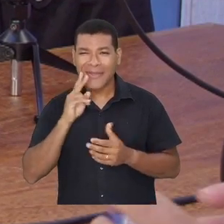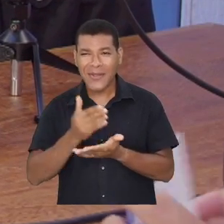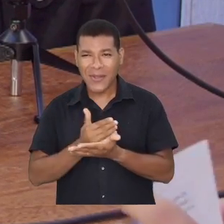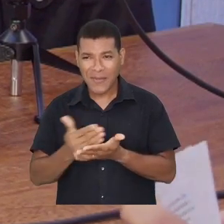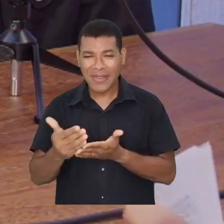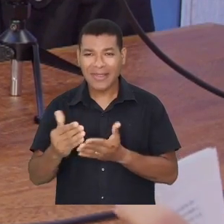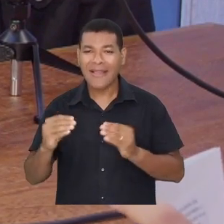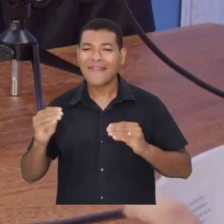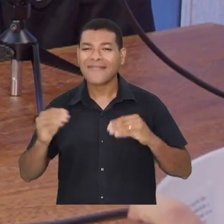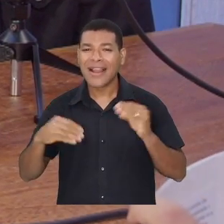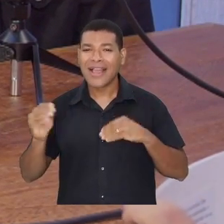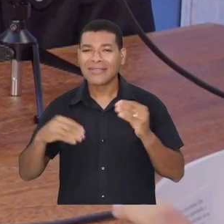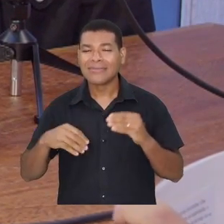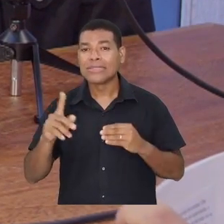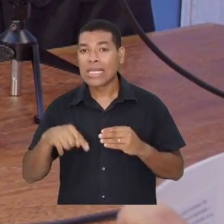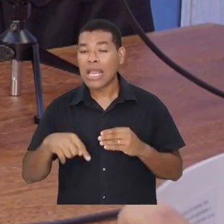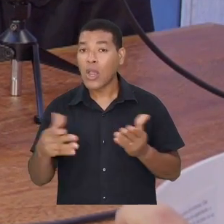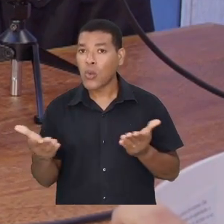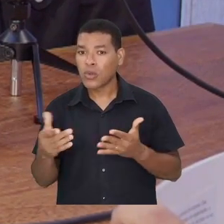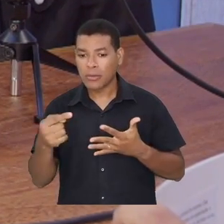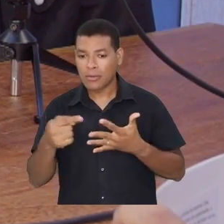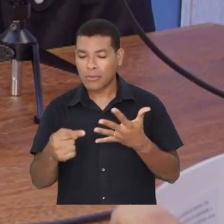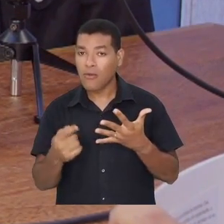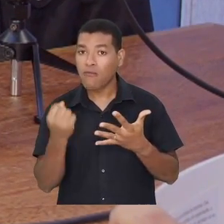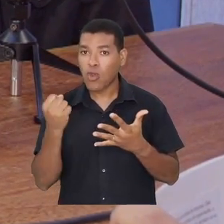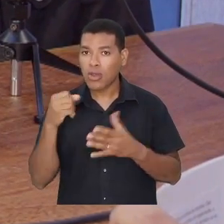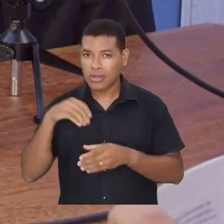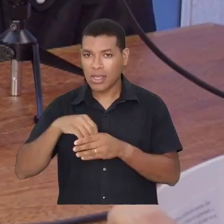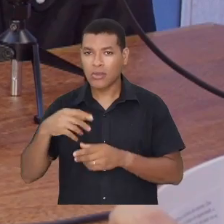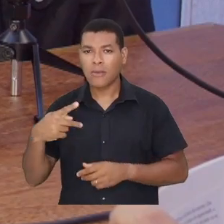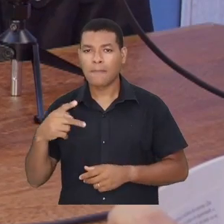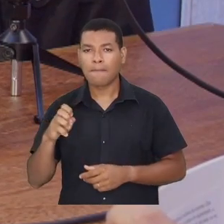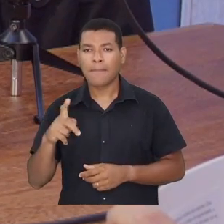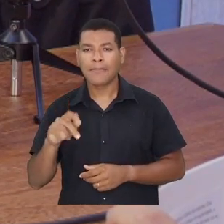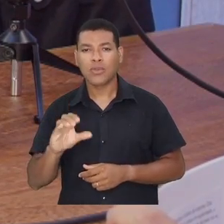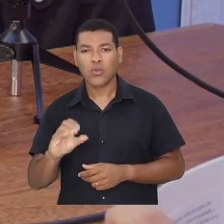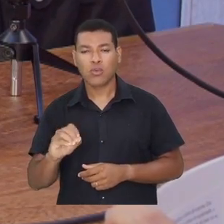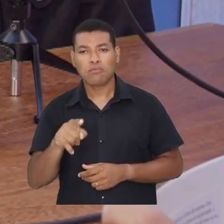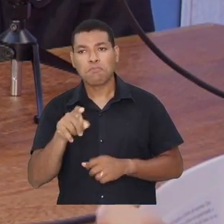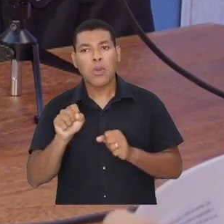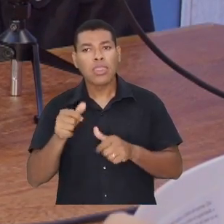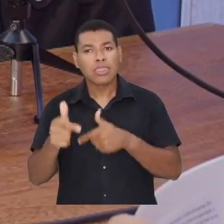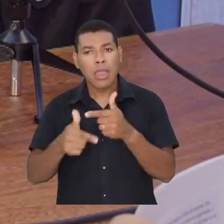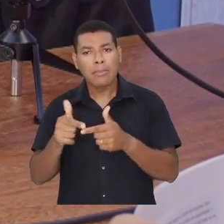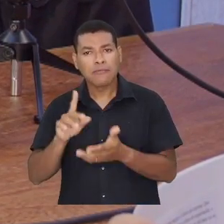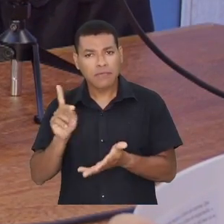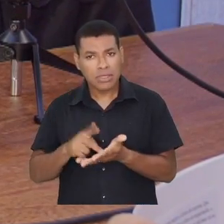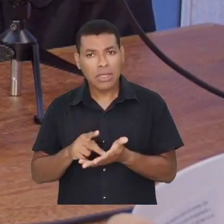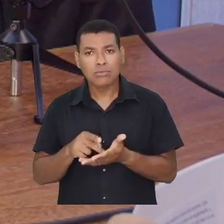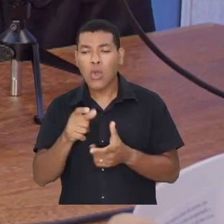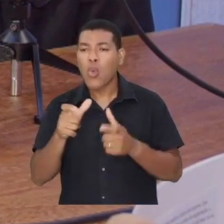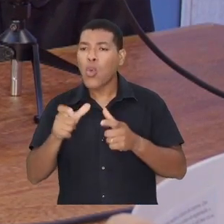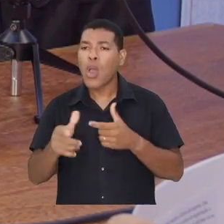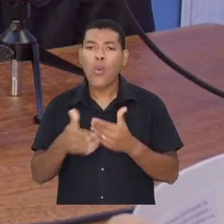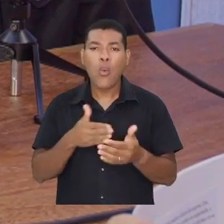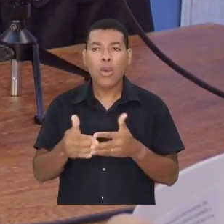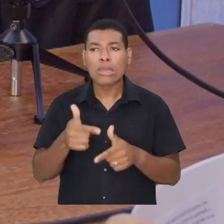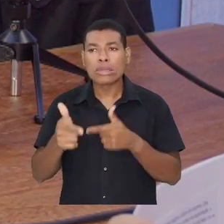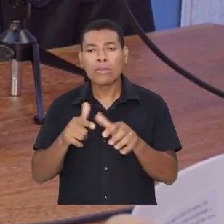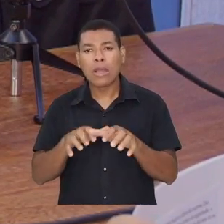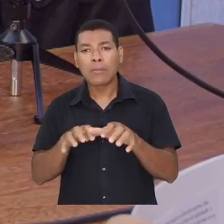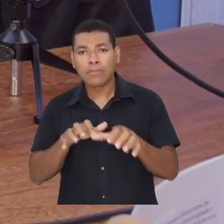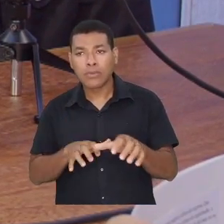iniciar aqui. Flexibilidade é hoje um dos atributos fortes na PepsiCo, então você pode trabalhar de fato, da onde você quiser, alinhado